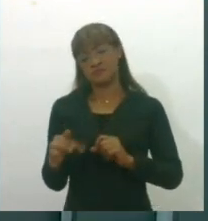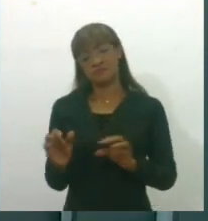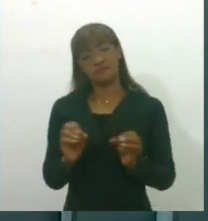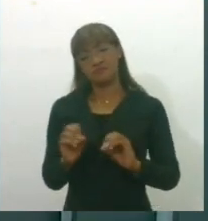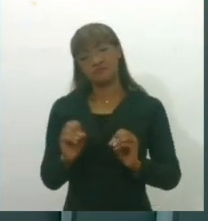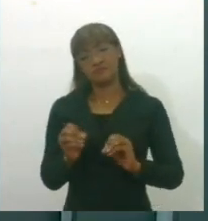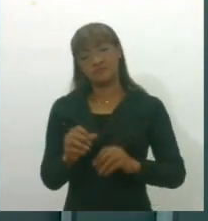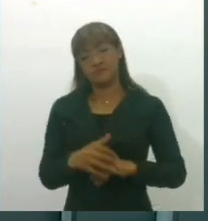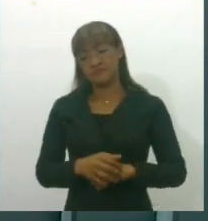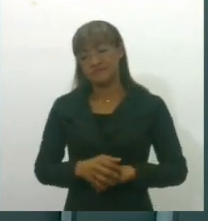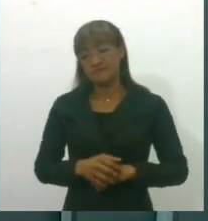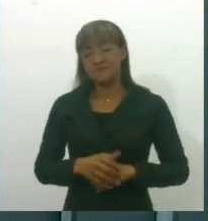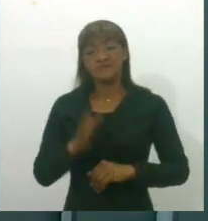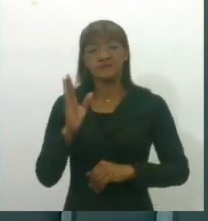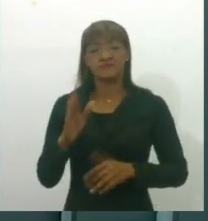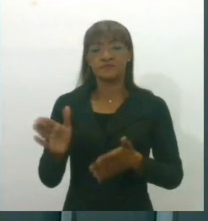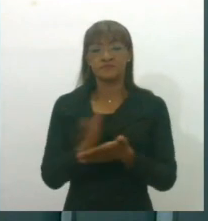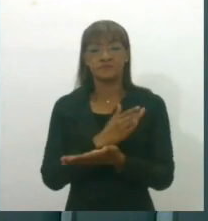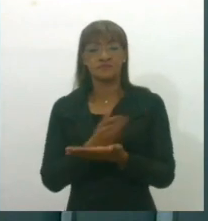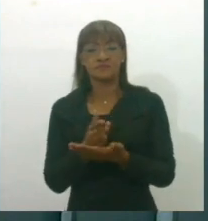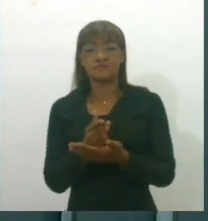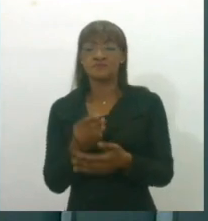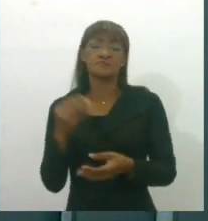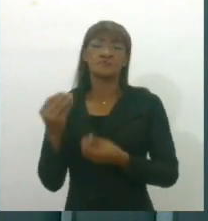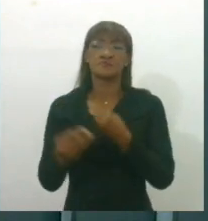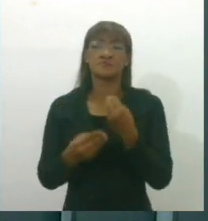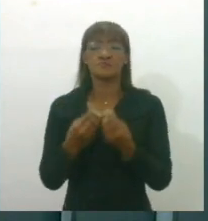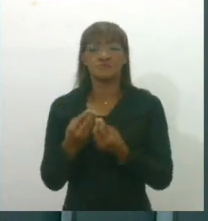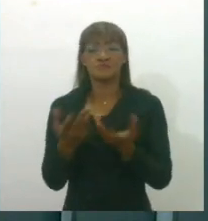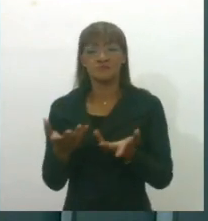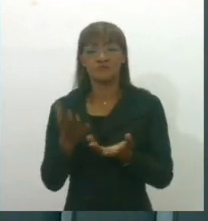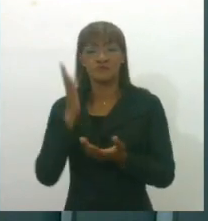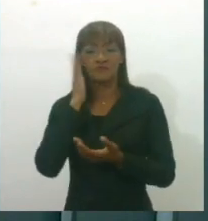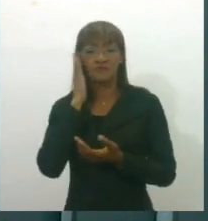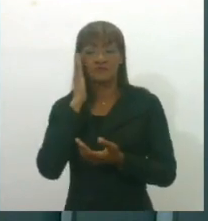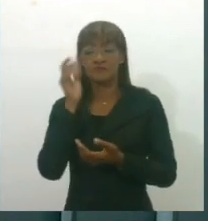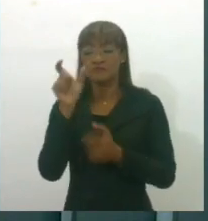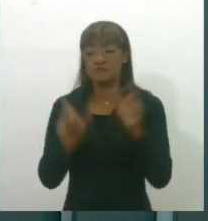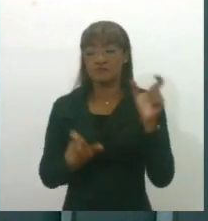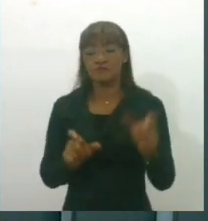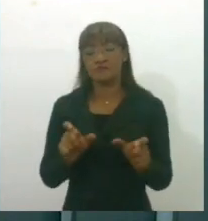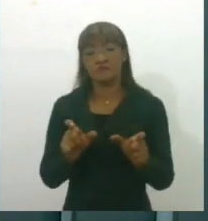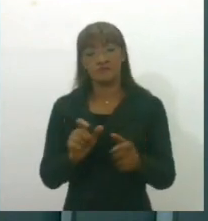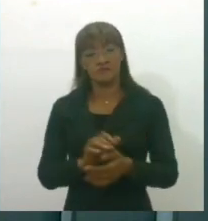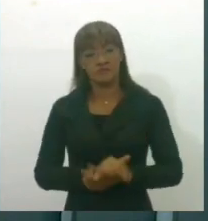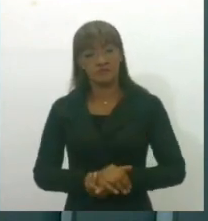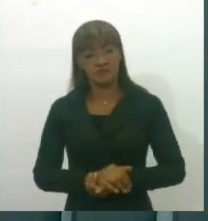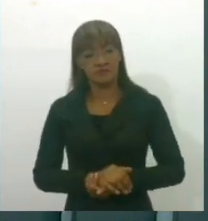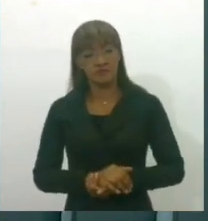processo prático. Como tentar fazer o doador entender, a pessoa entender isso e se tornar um doador?